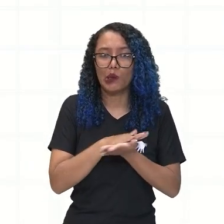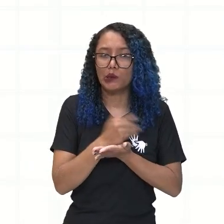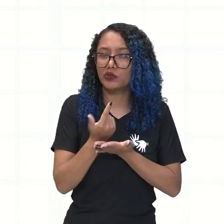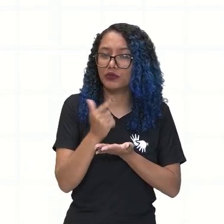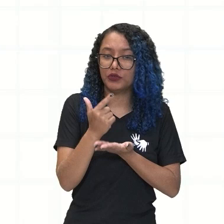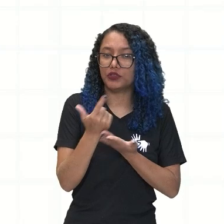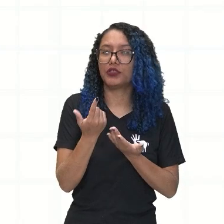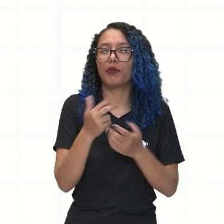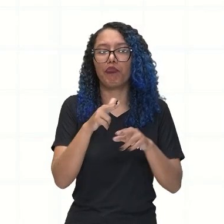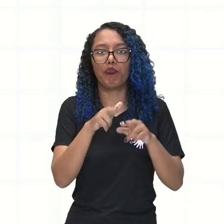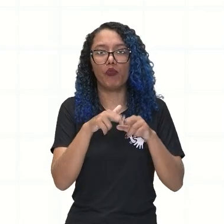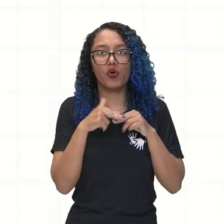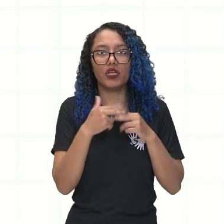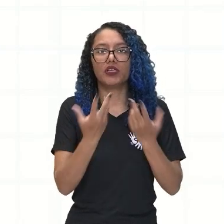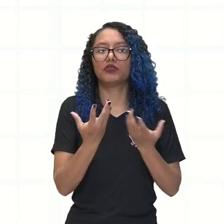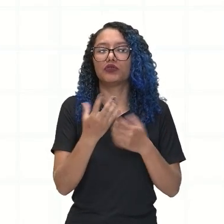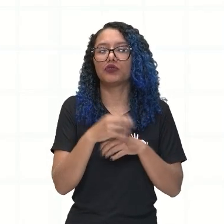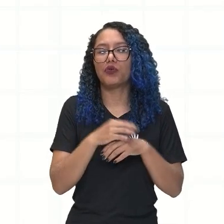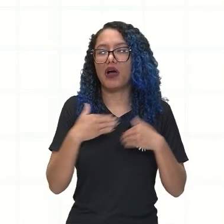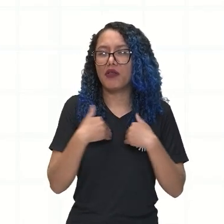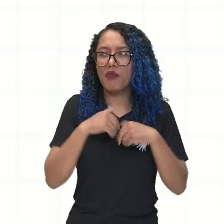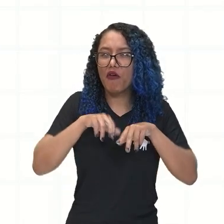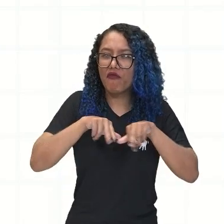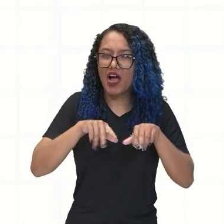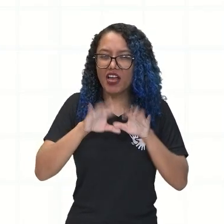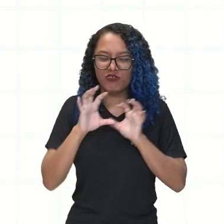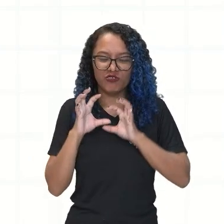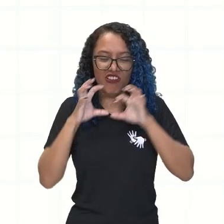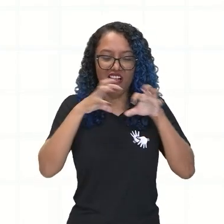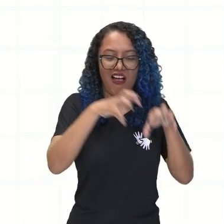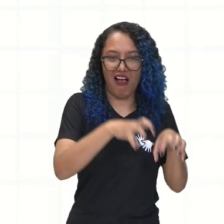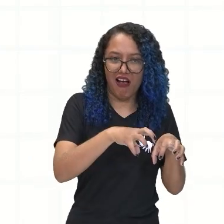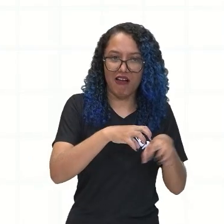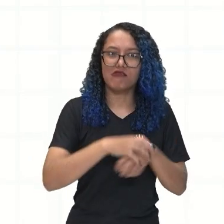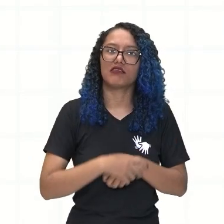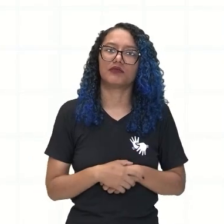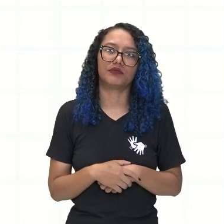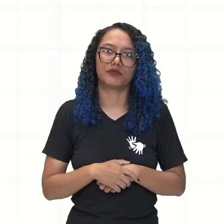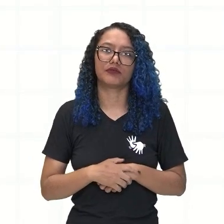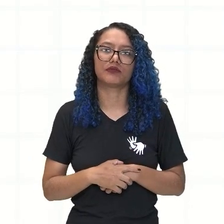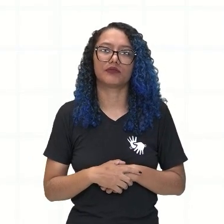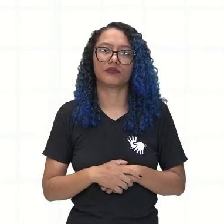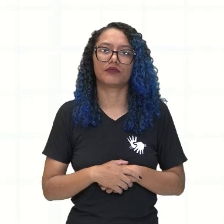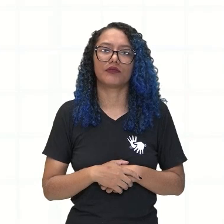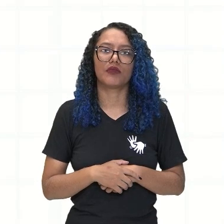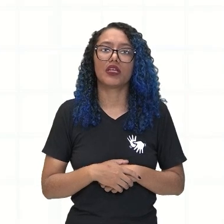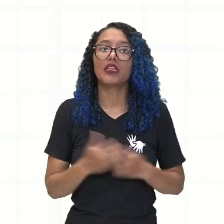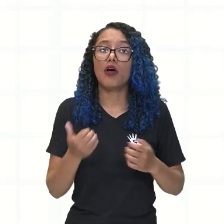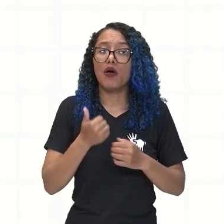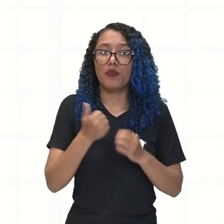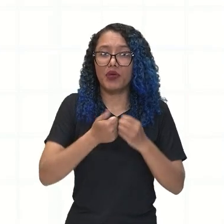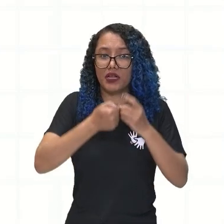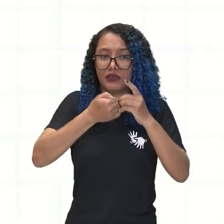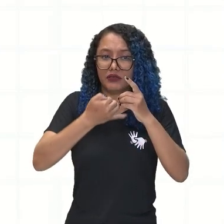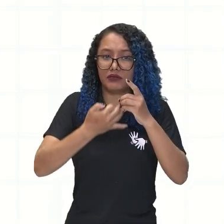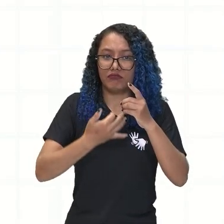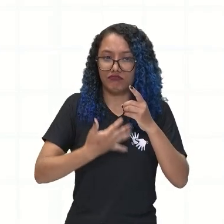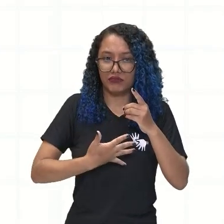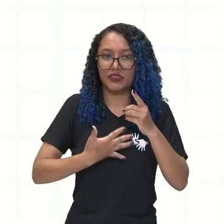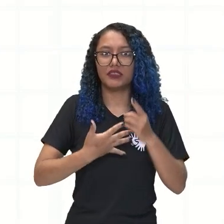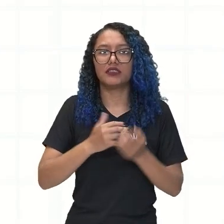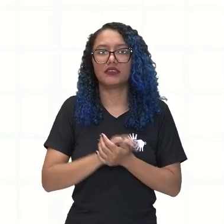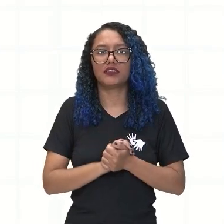por esses animais. Prosseguindo. A primeira descrição de uma espécie de ave do terror foi realizada há muito tempo,